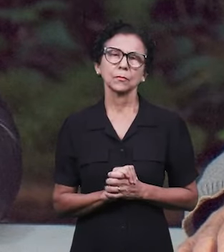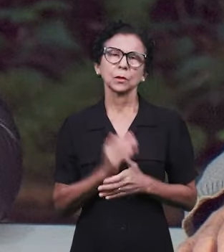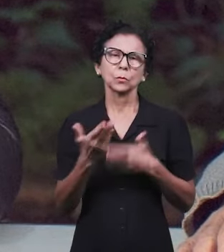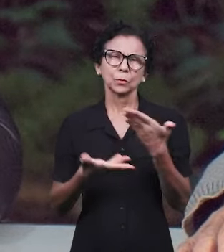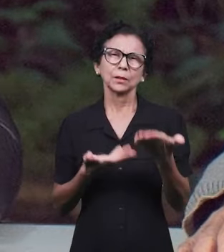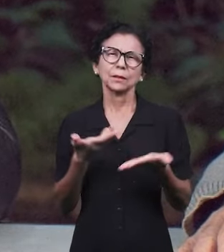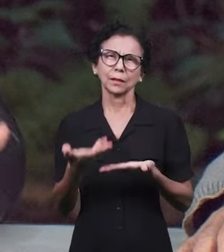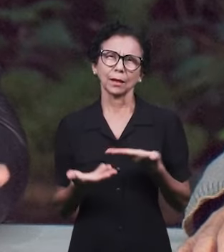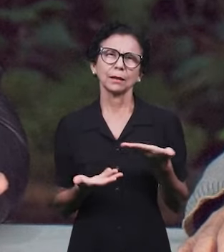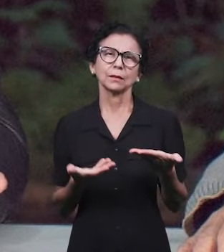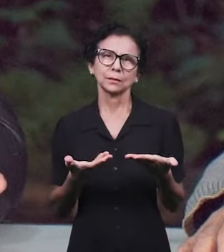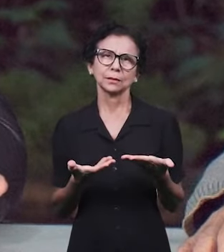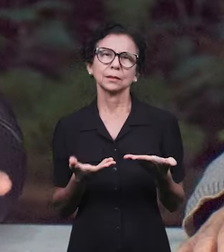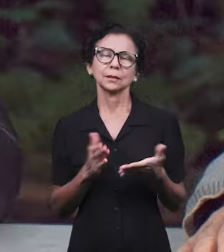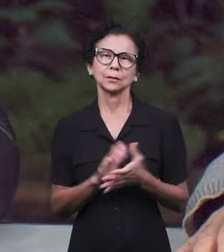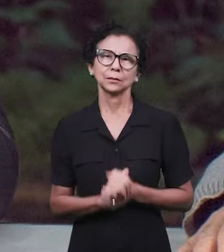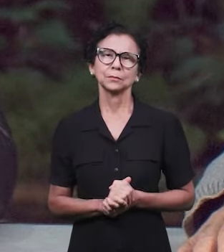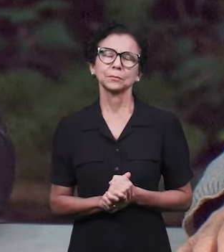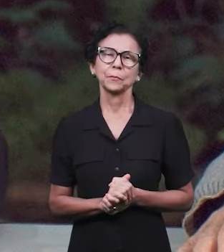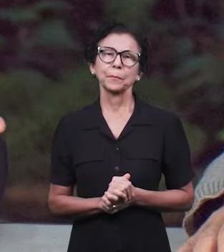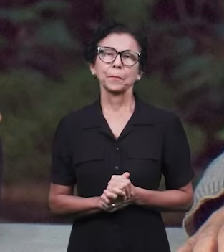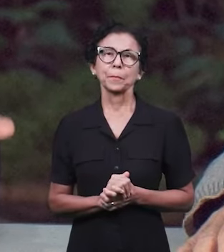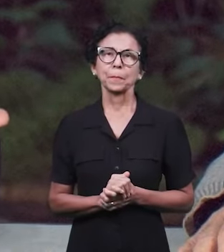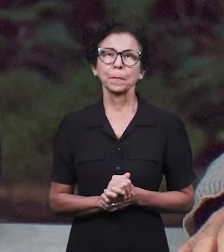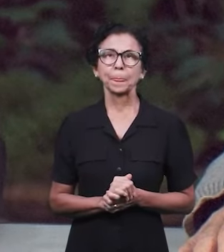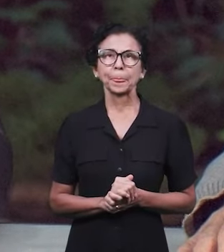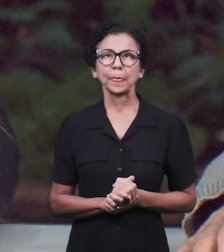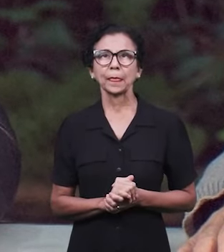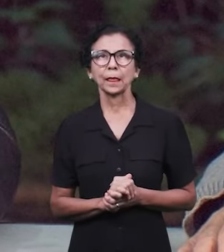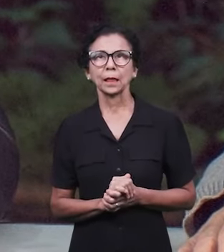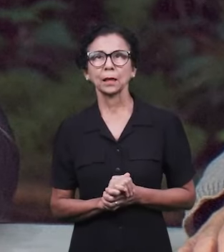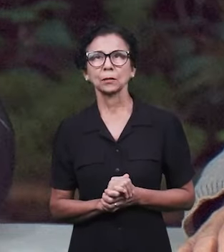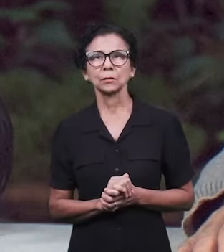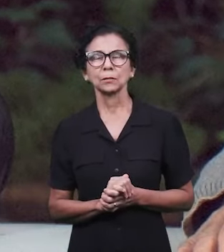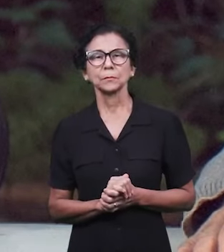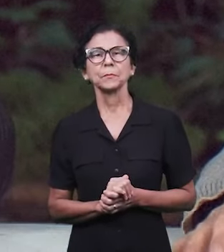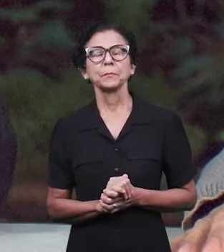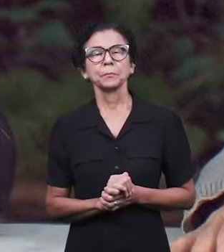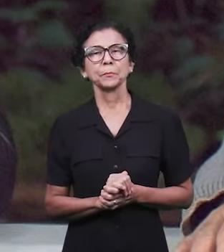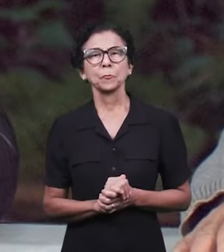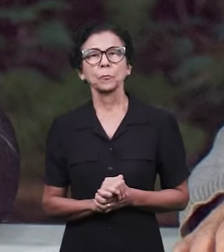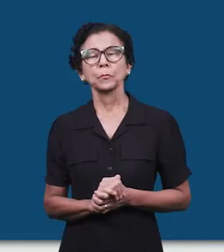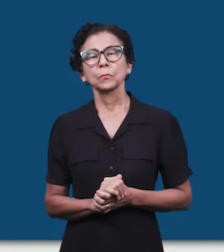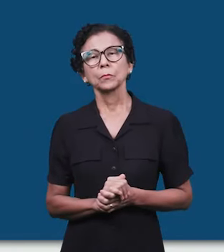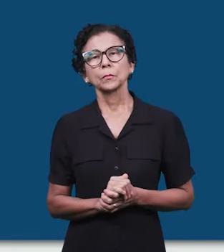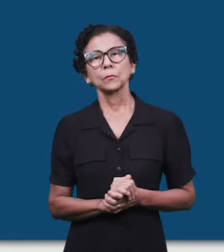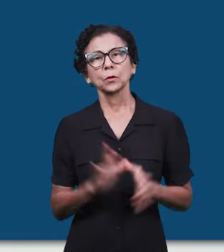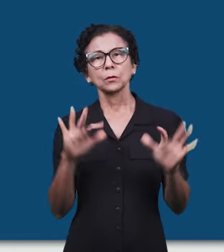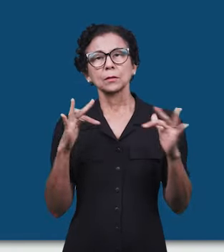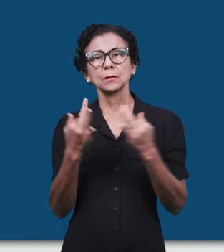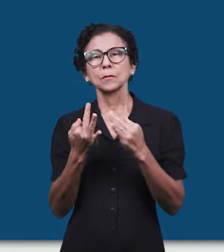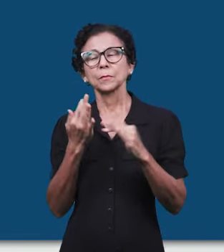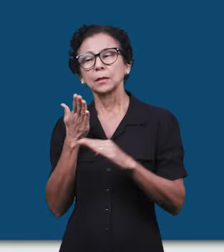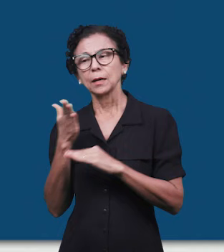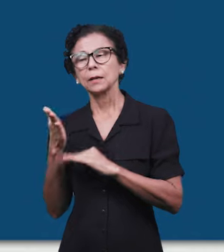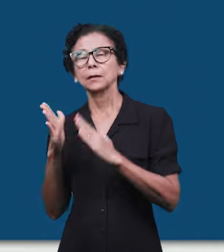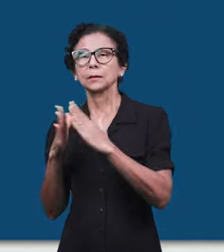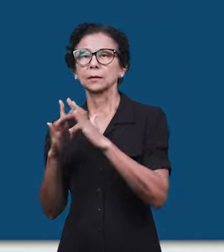dou, que ameis, né, uns aos outros, assim como eu vos amei. Então nós sabemos que o trabalho de